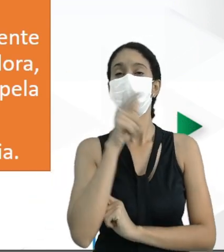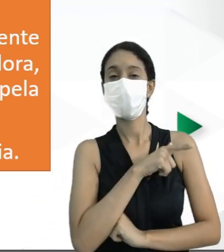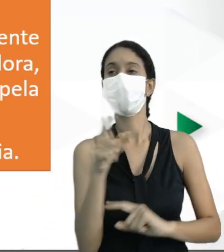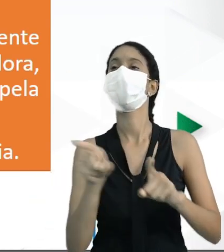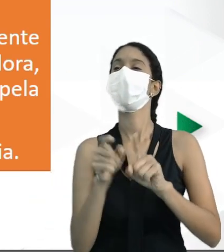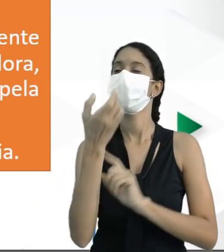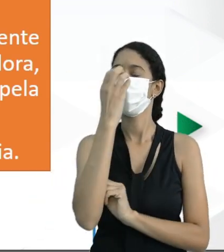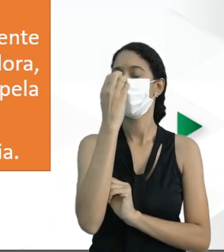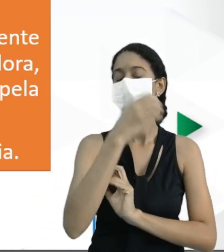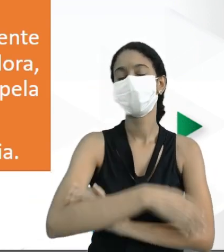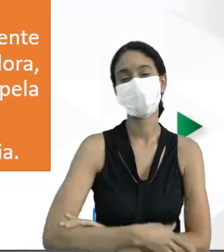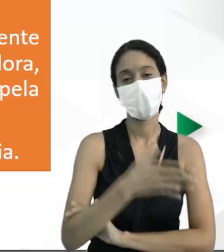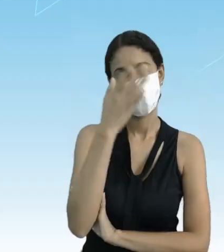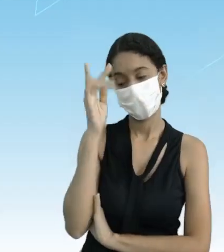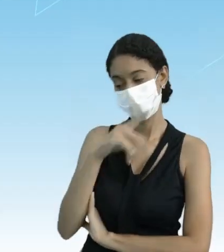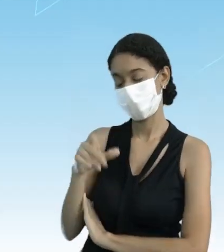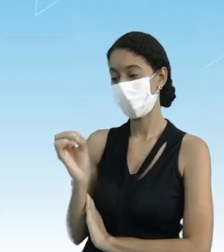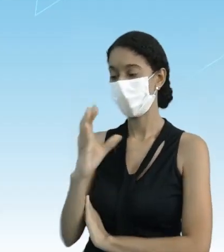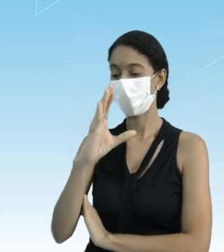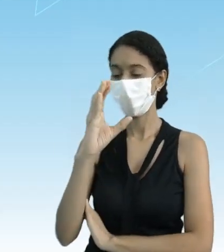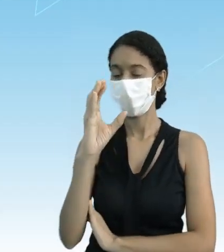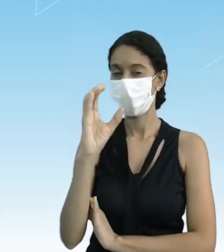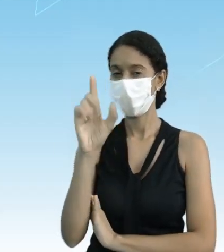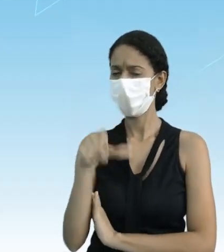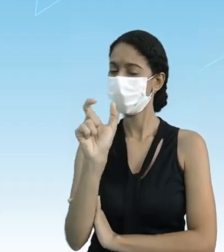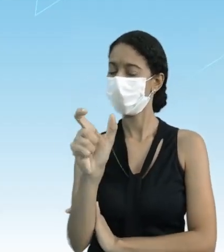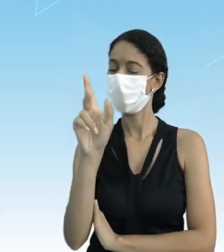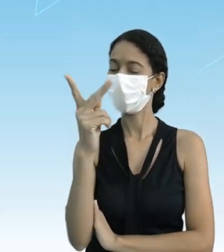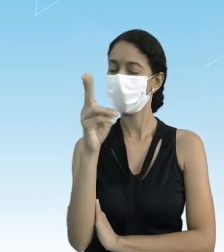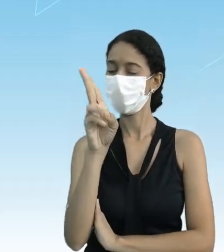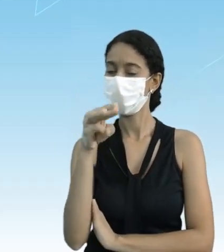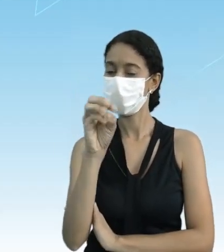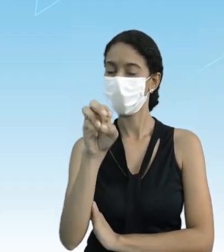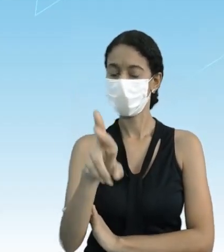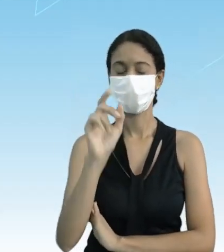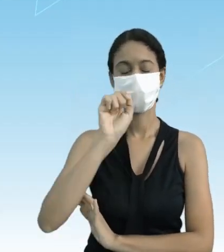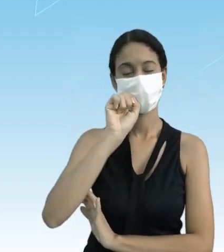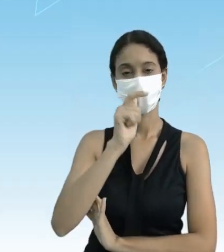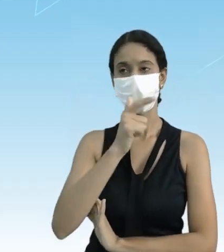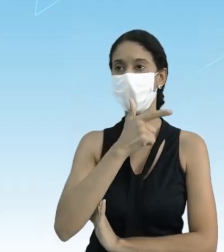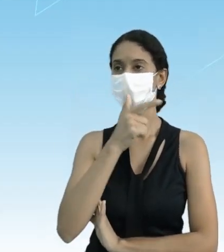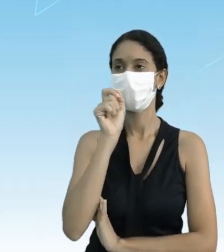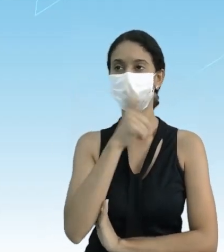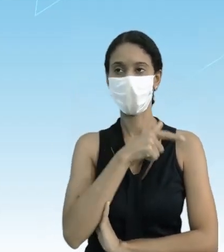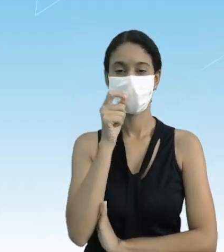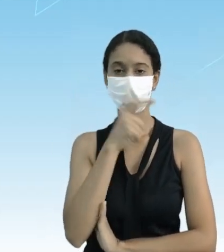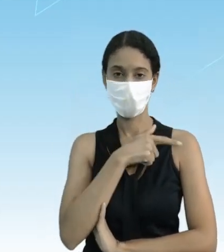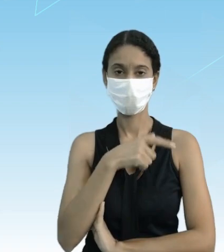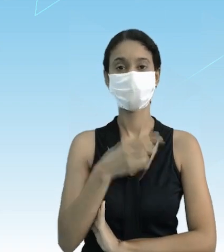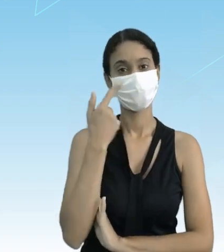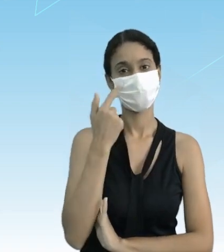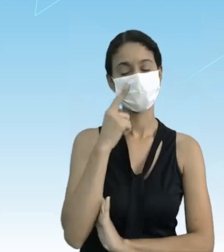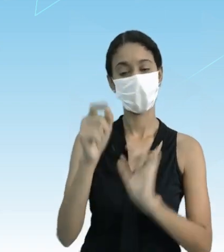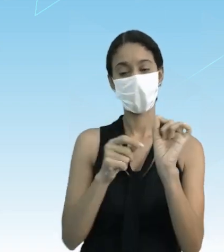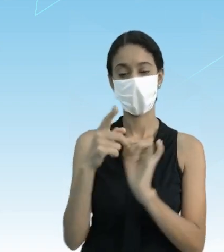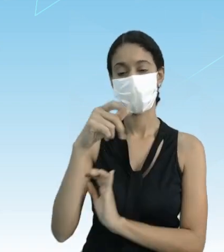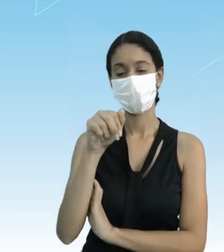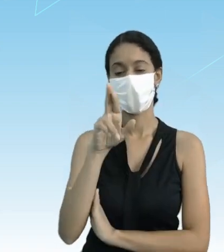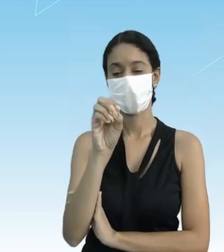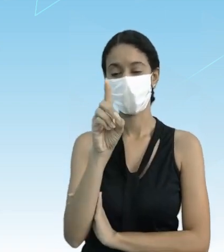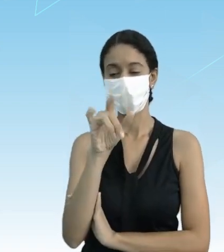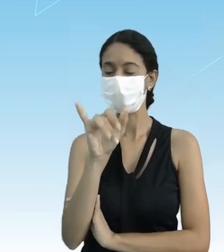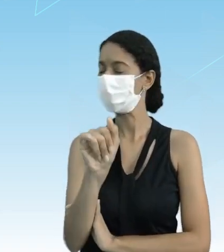Então, o homem é um ser sociável, você diz, é Rousseau. Então, segundo Rousseau, de acordo com Rousseau, então tudo